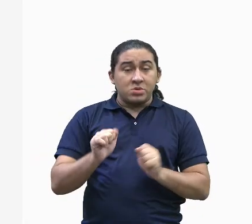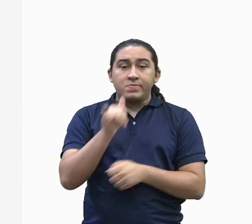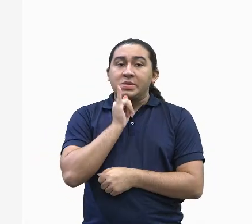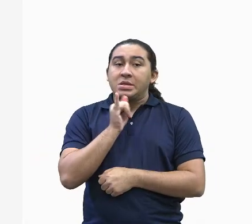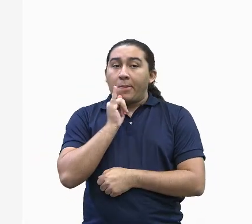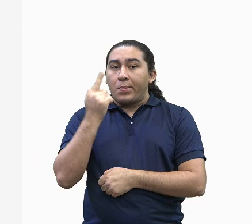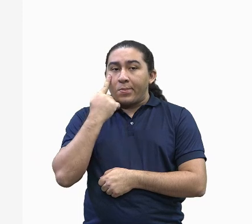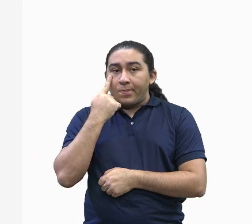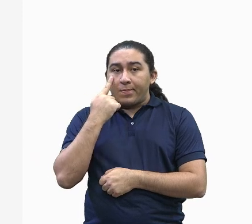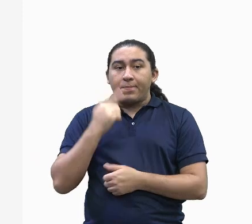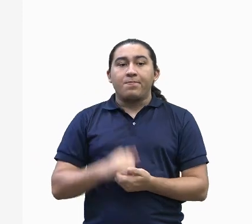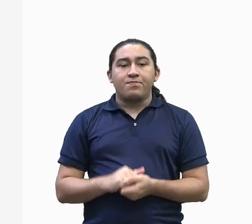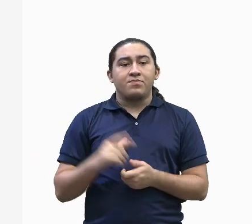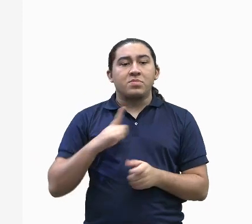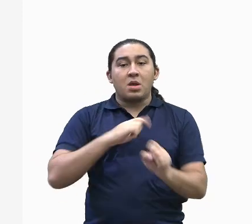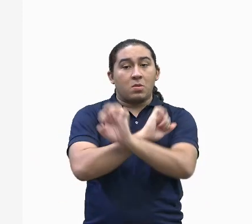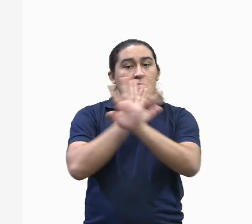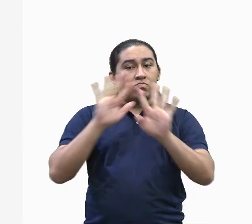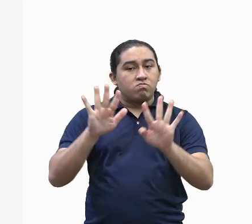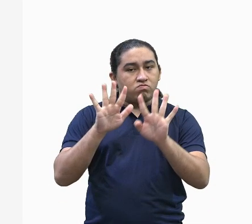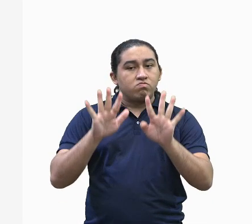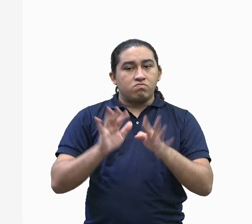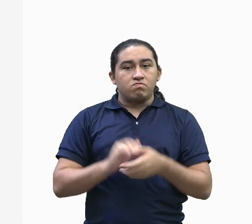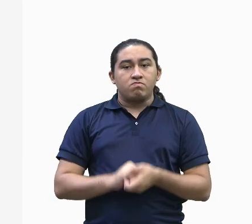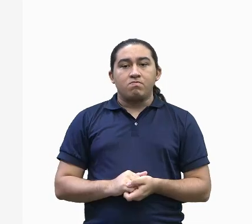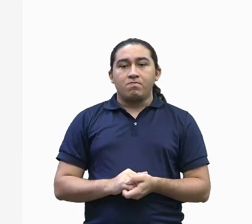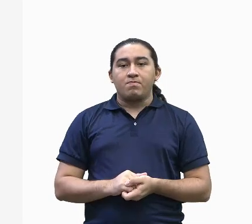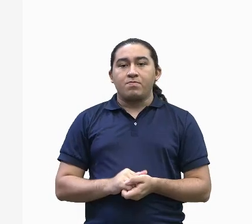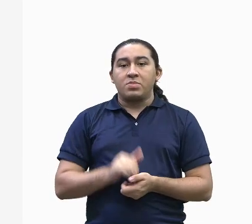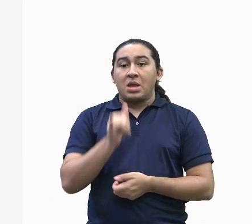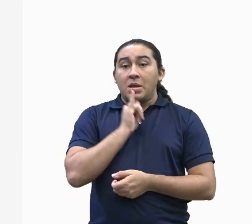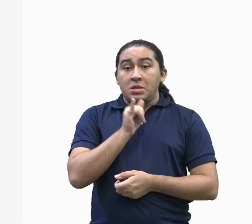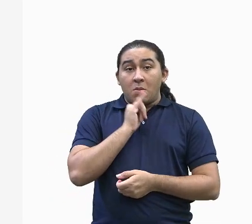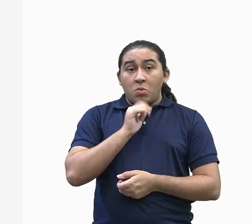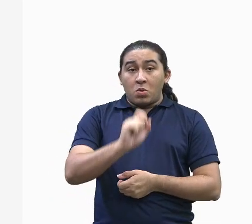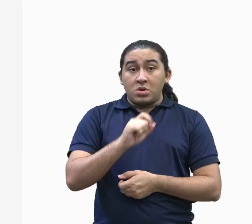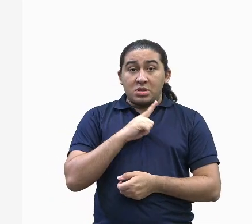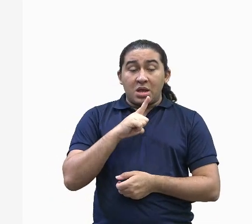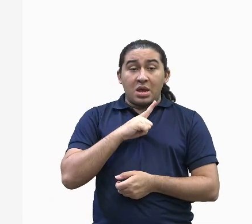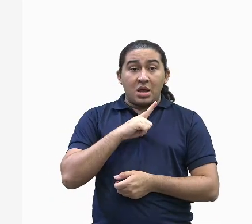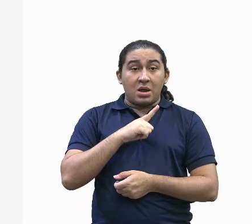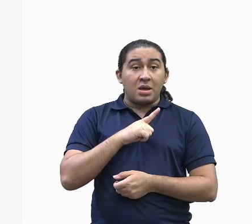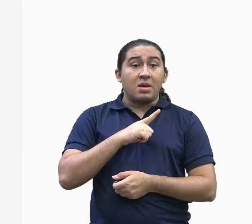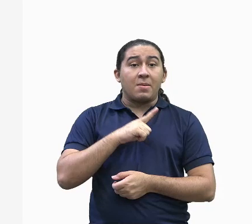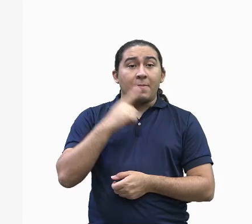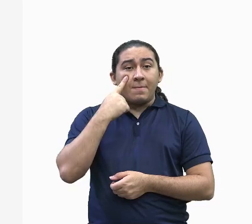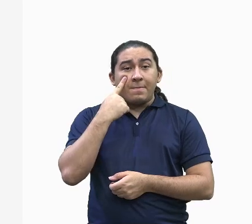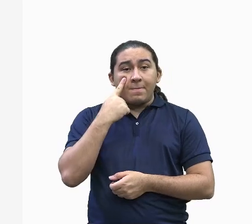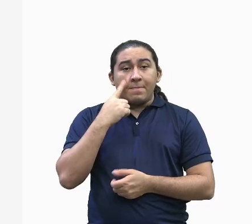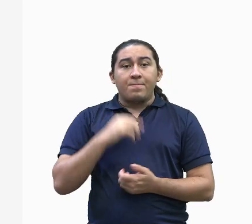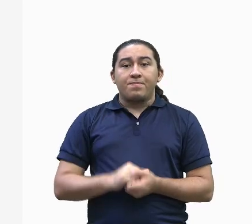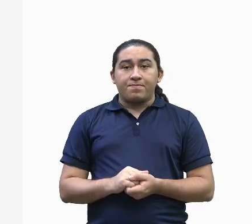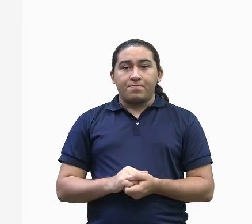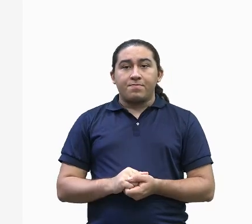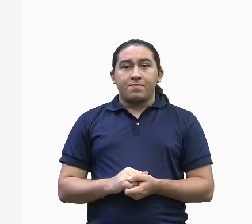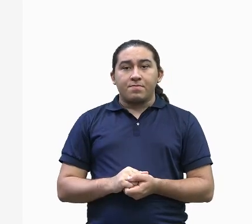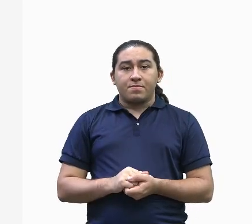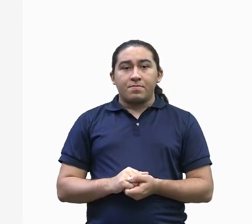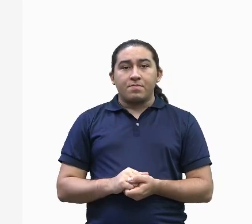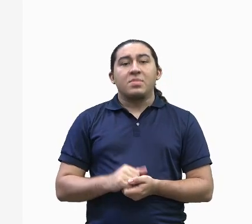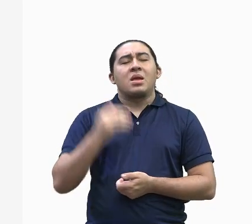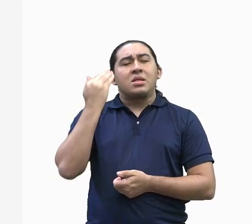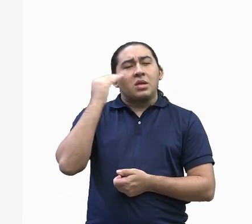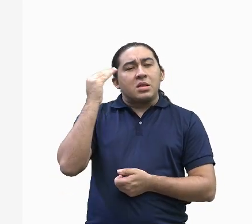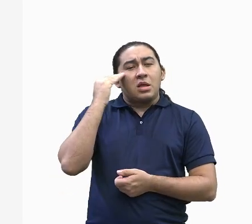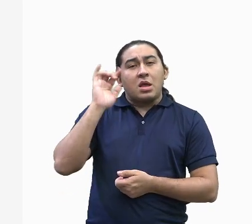exemplo para ficar mais claro. Olha lá. Exemplo de citação. Segundo Sócrates, sábio